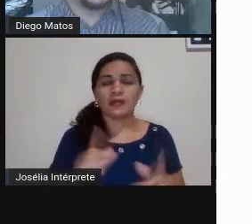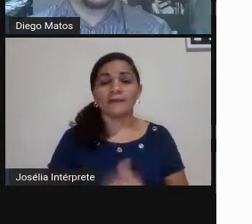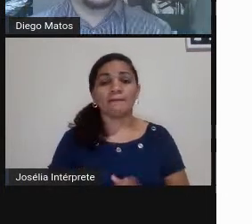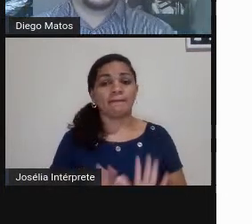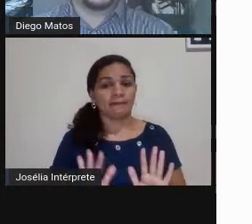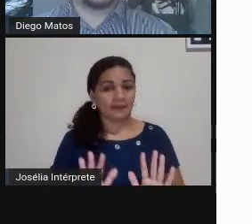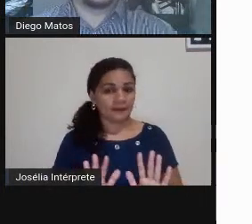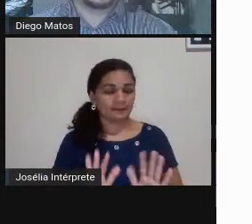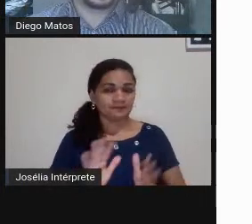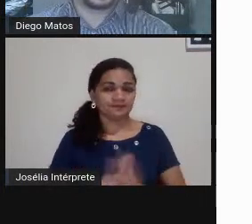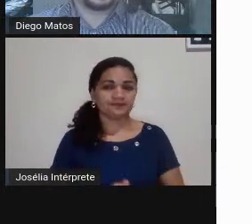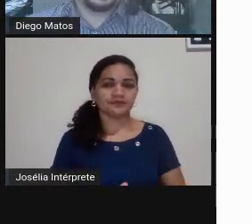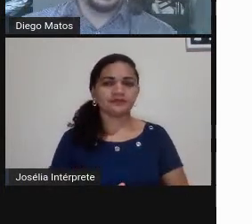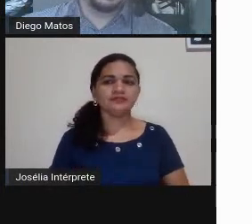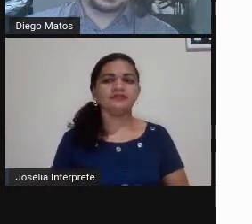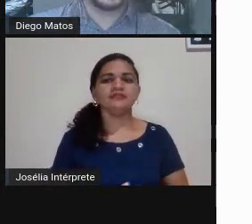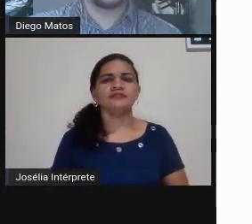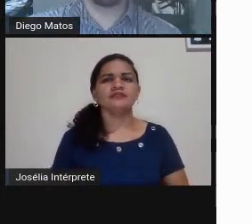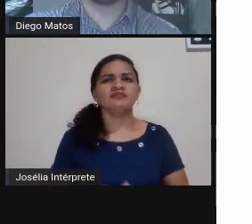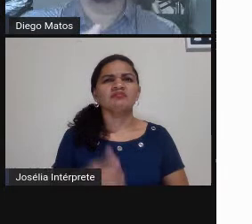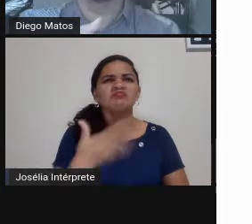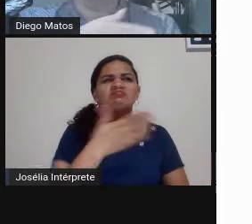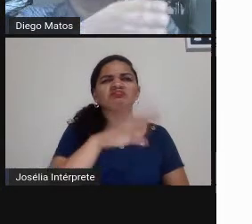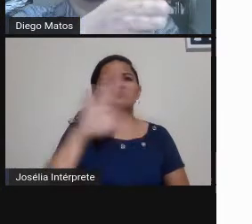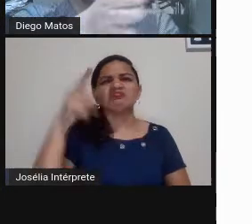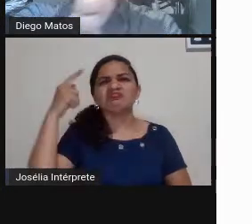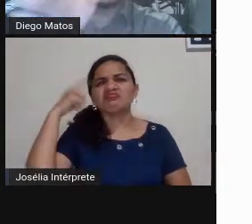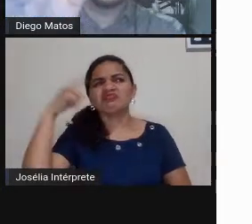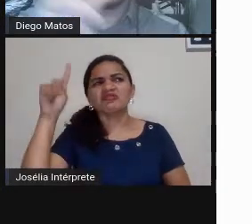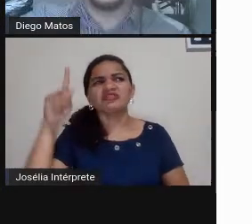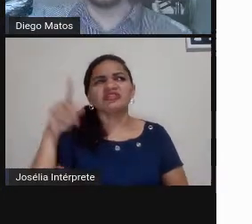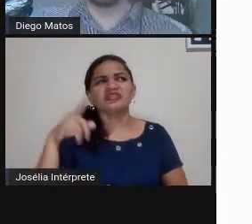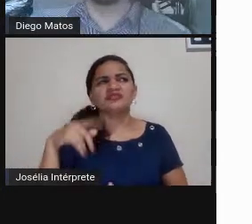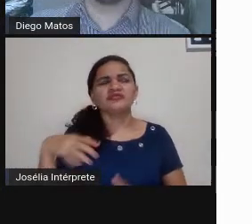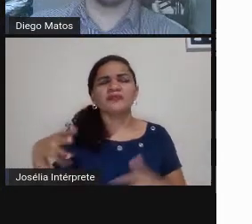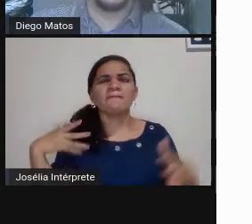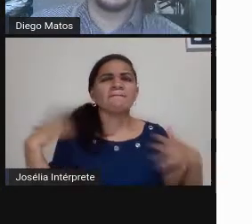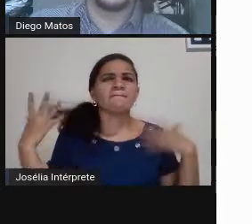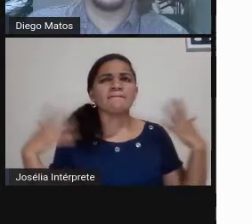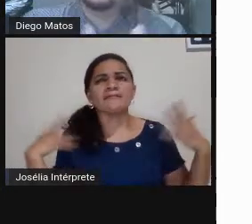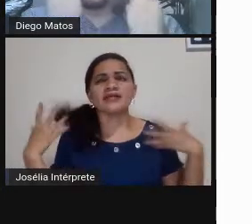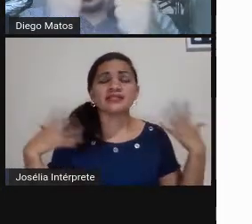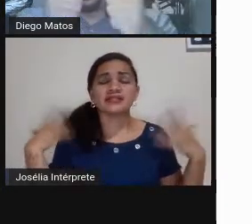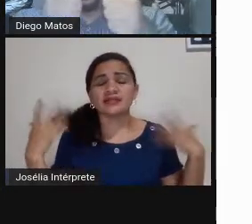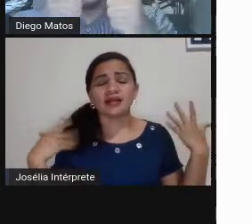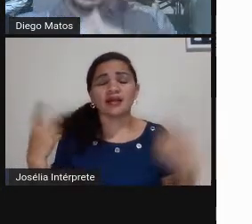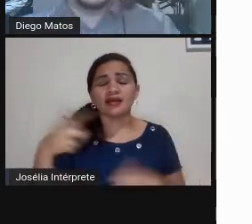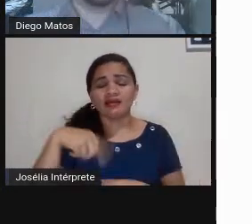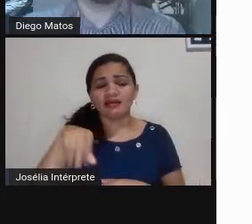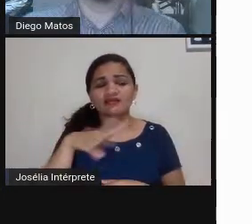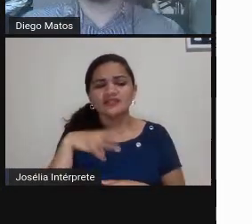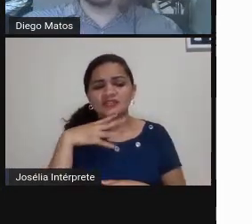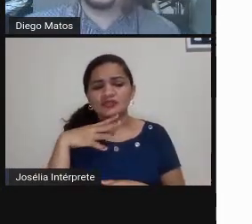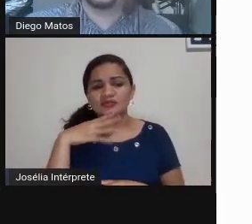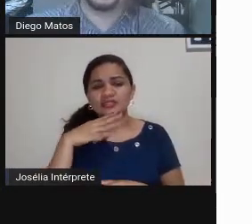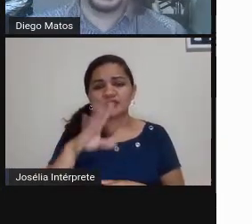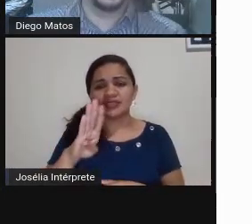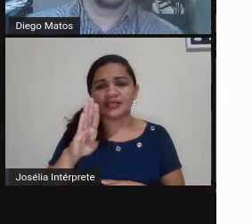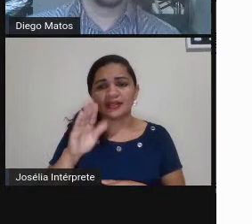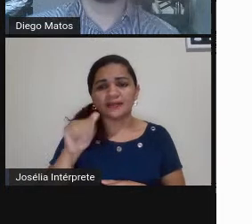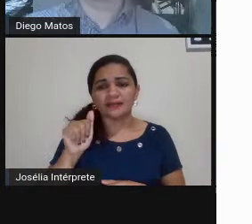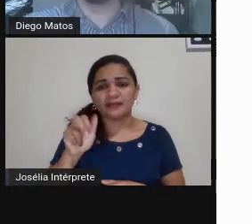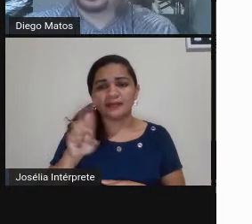passeio um passeio Ali pela foz do rio preguiças ali em Barreirinhas Recomendo a todos forem visitar a